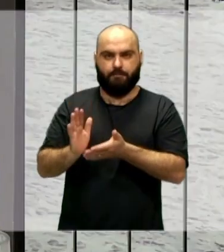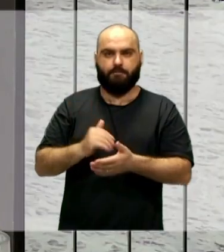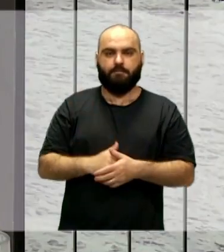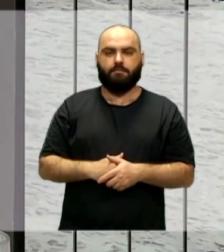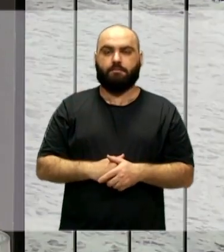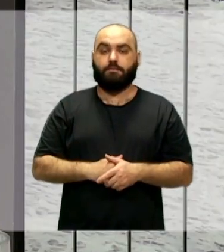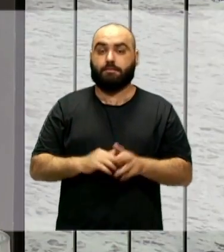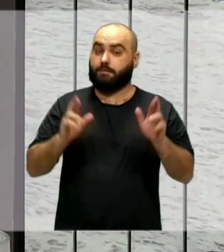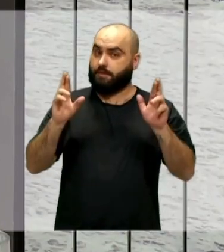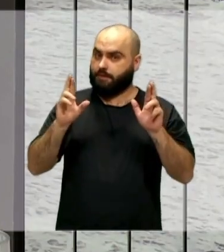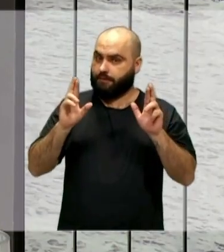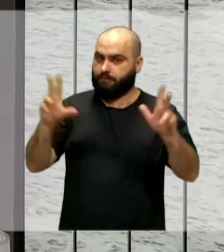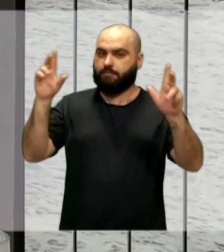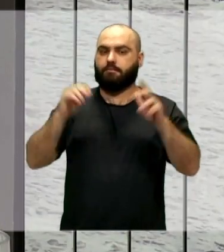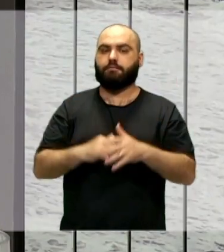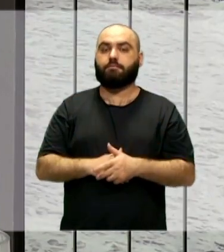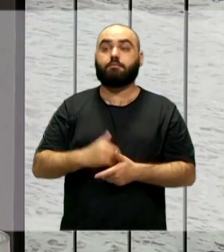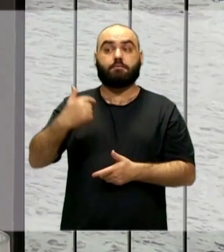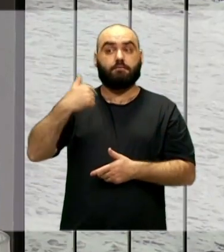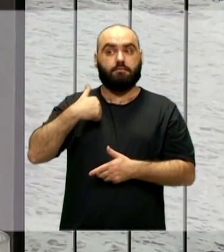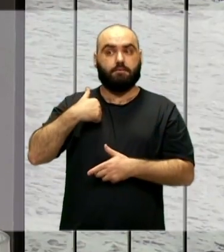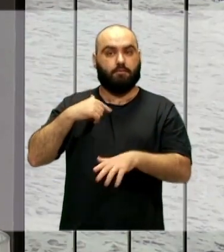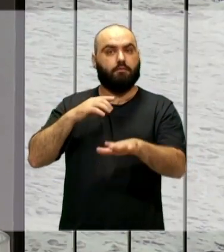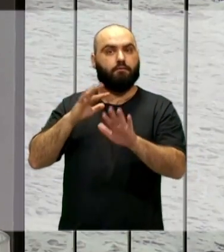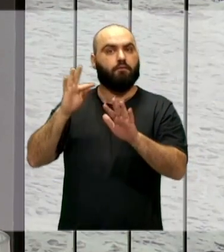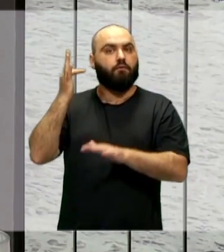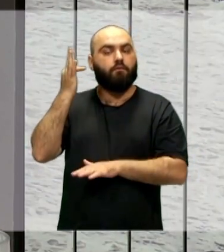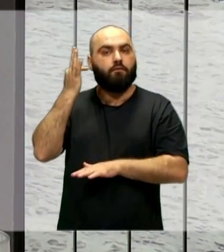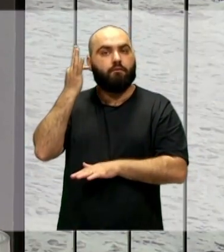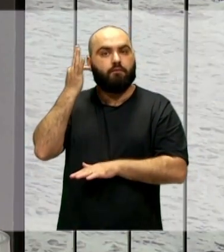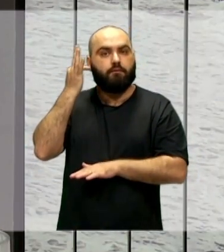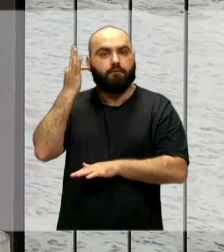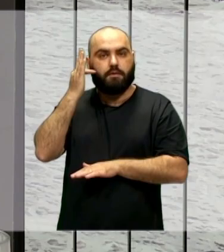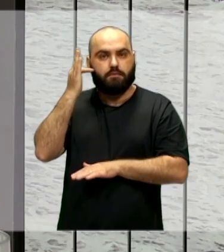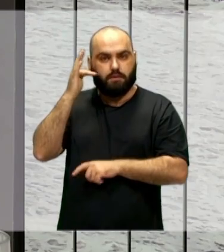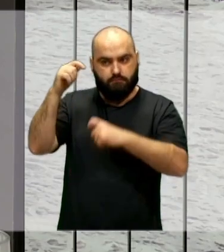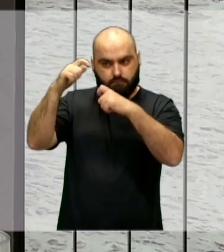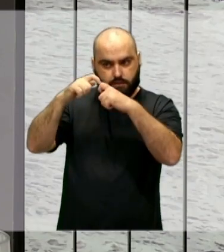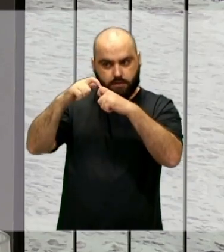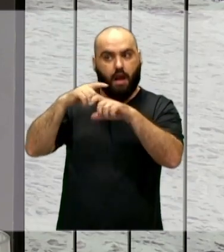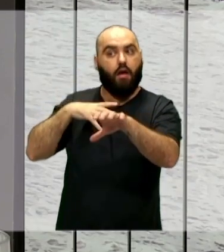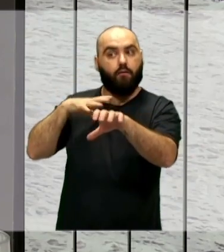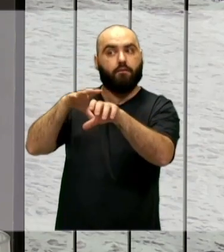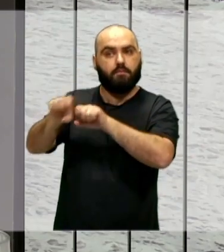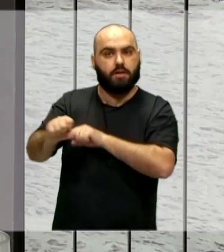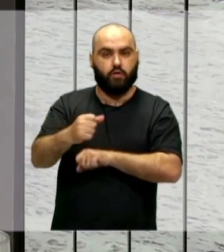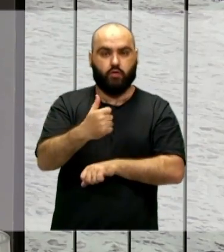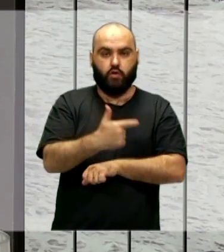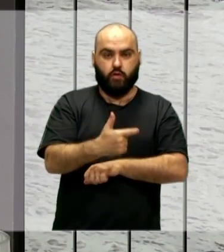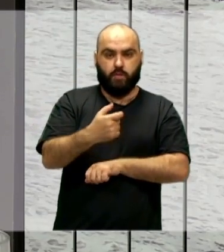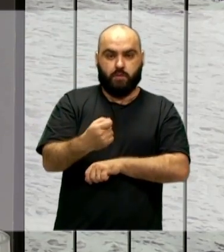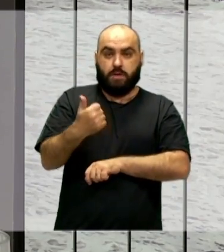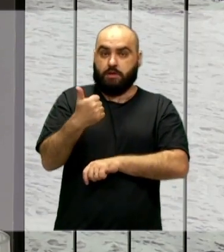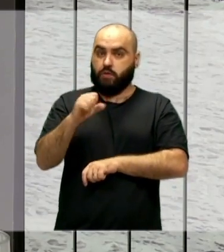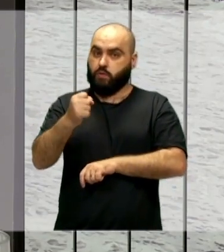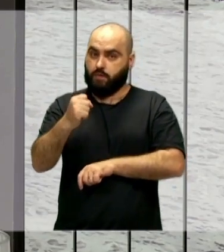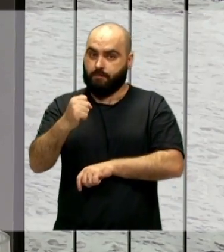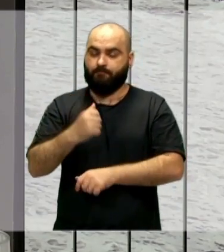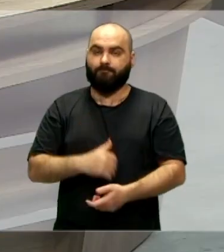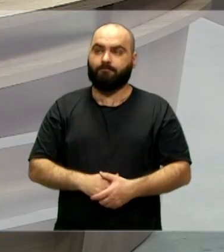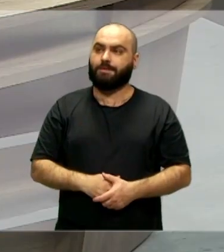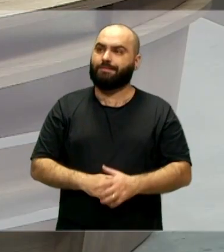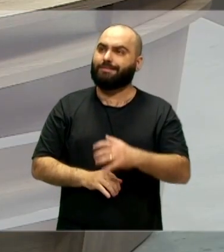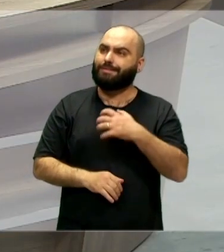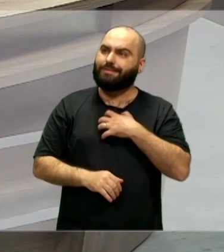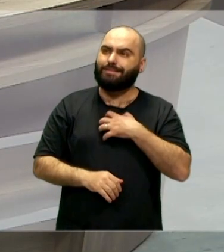pouquinho diferente. Eu me graduei em medicina na Univale em 2018. Na minha graduação, eu senti muita falta. Como é que